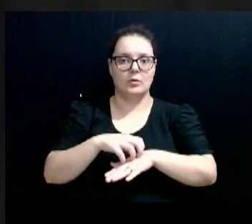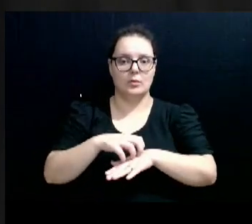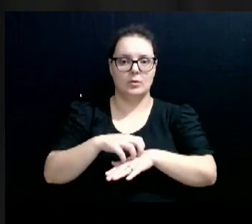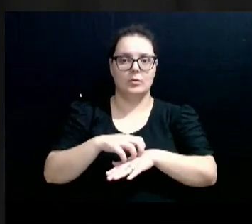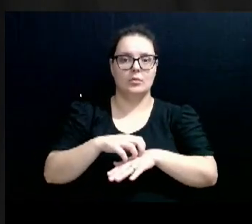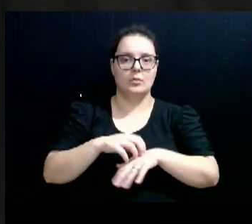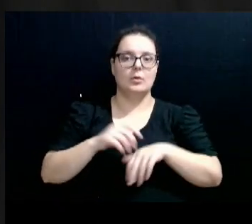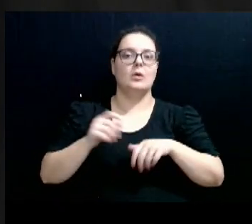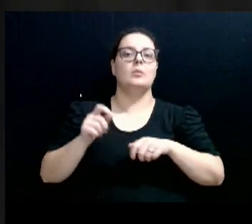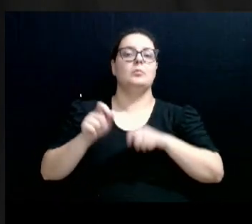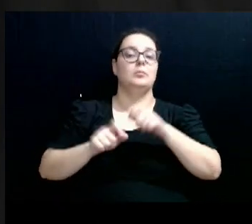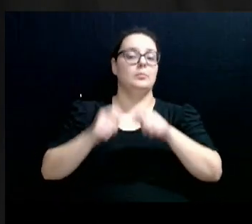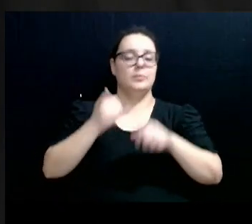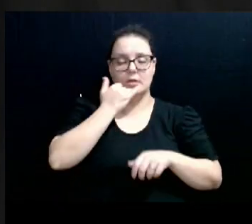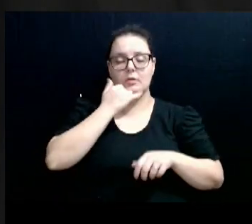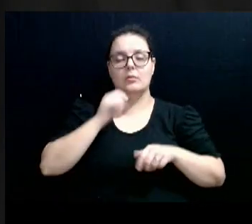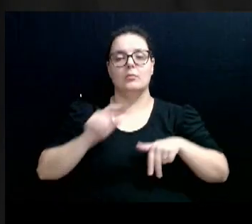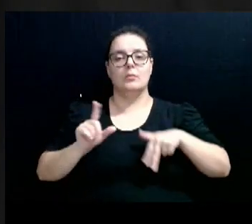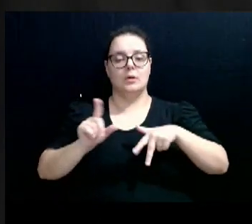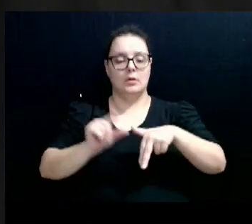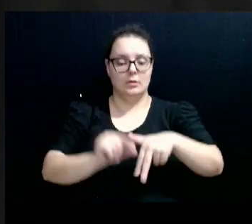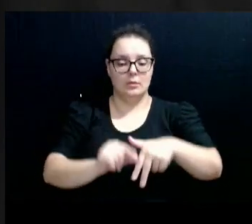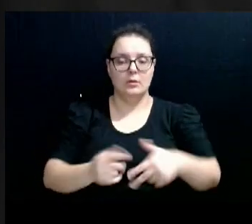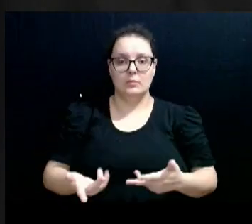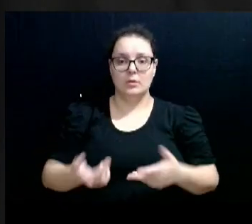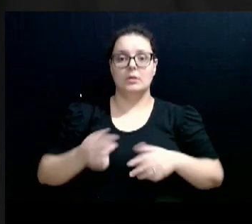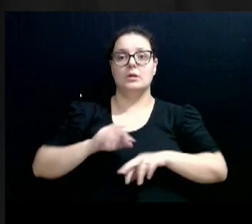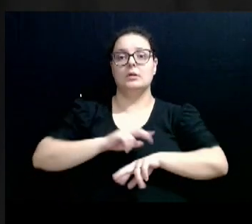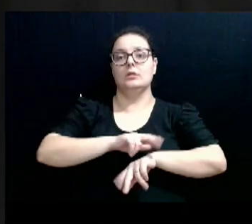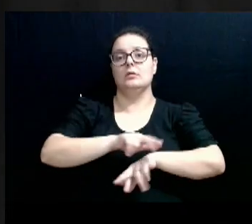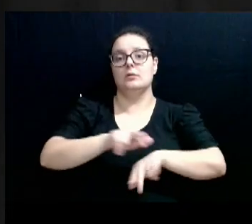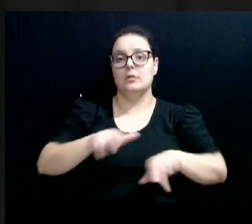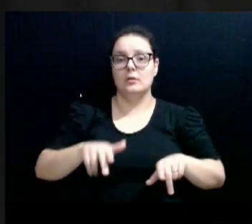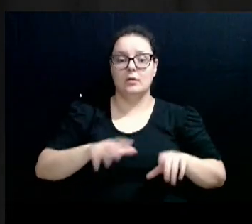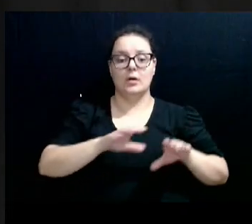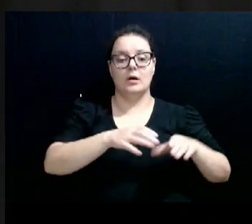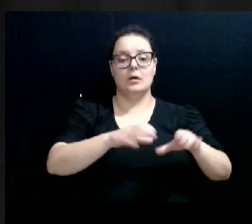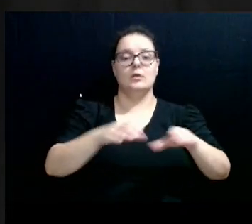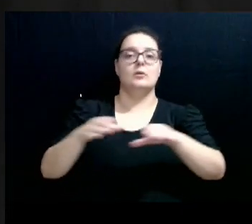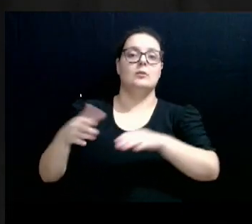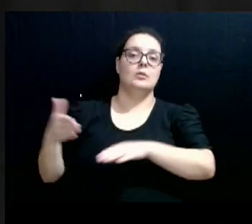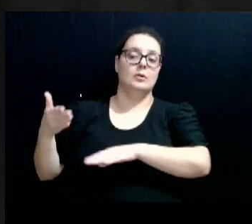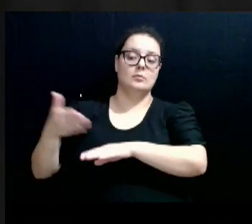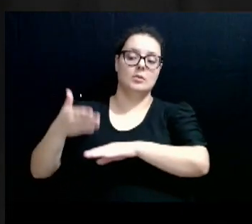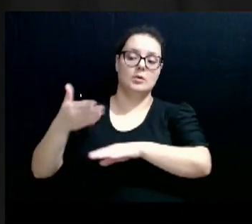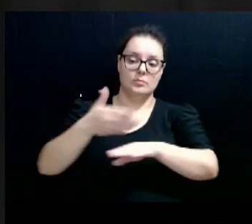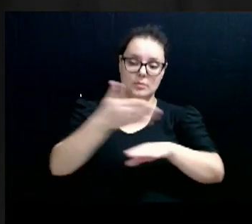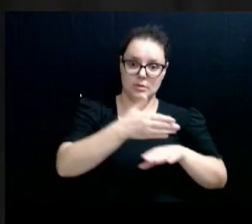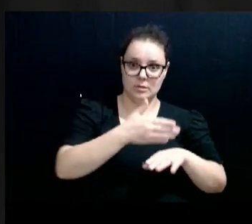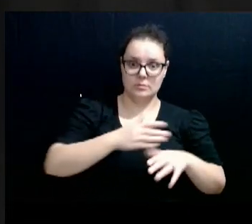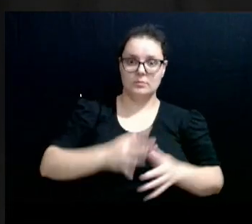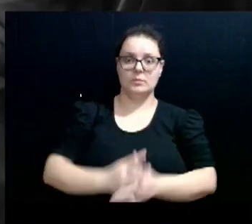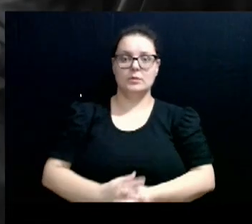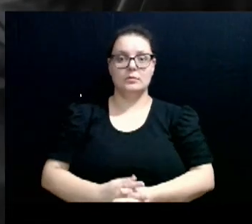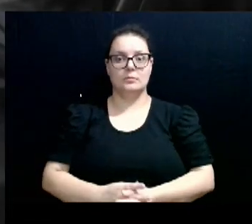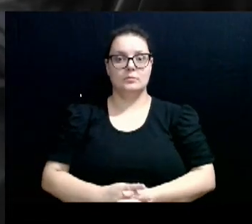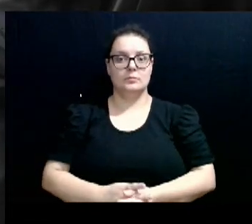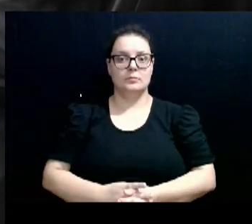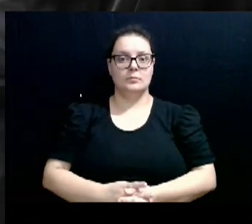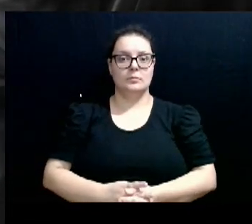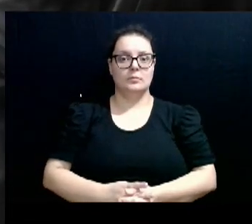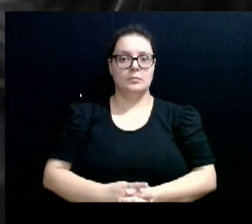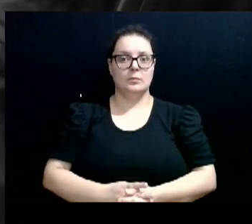reduzida. Então, foram várias comissões que eu tive a oportunidade de participar. Deu um olhar em